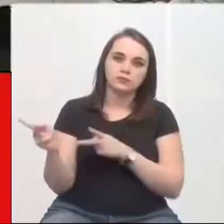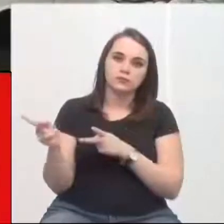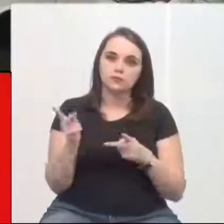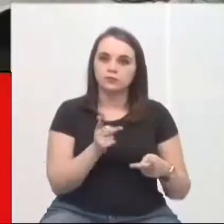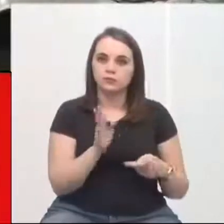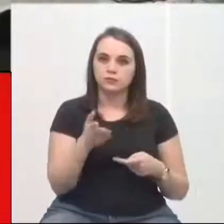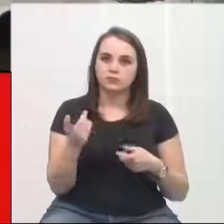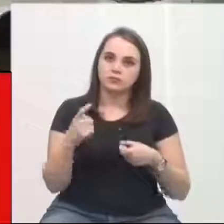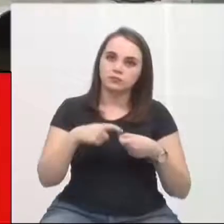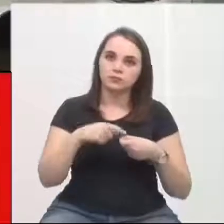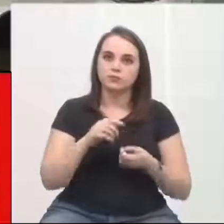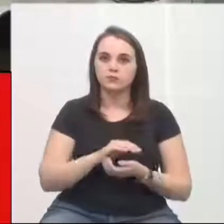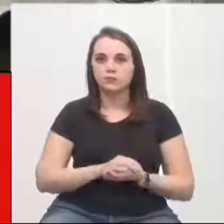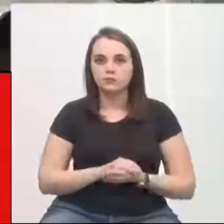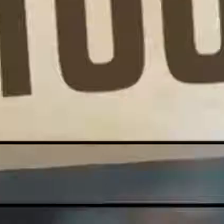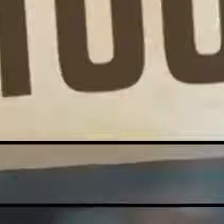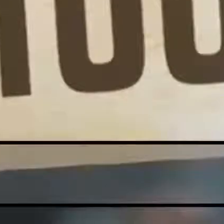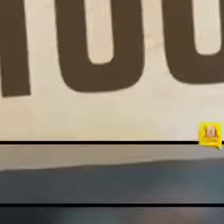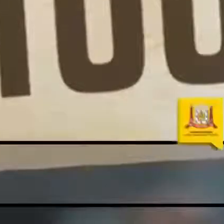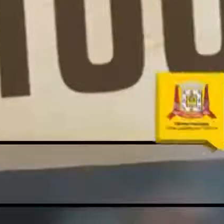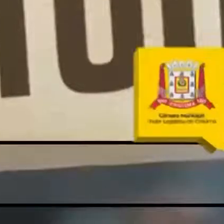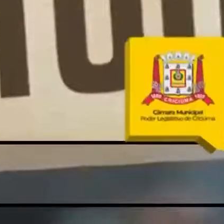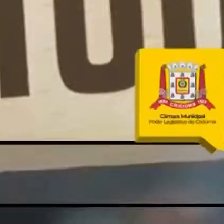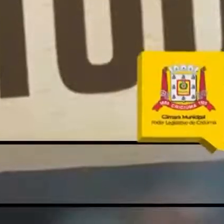despedir de nossos convidados.